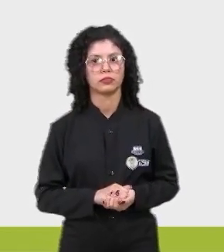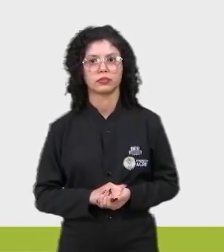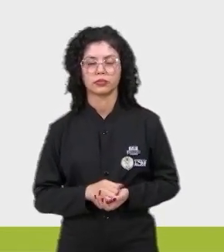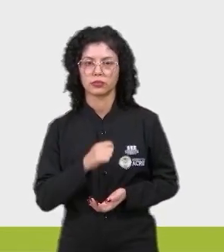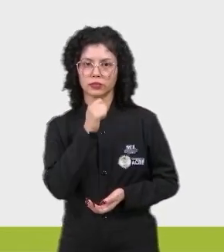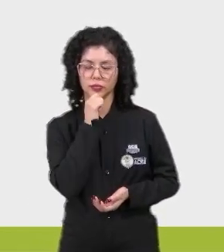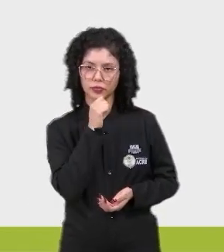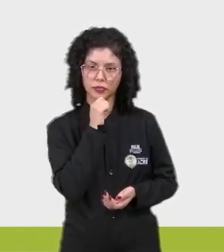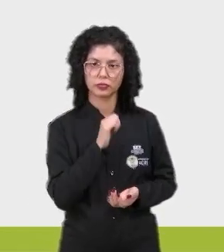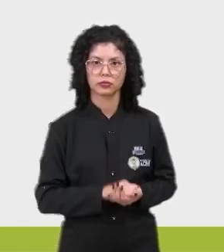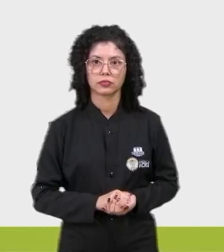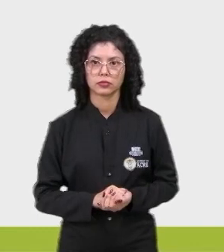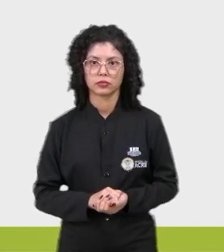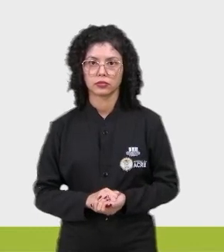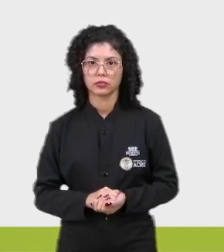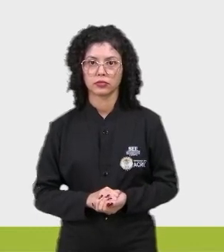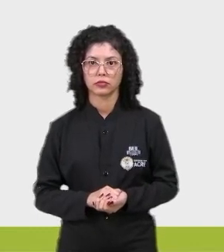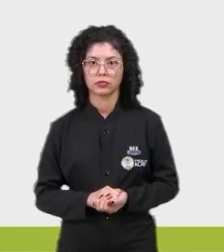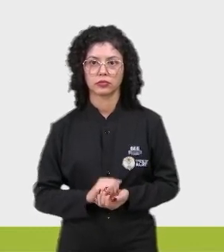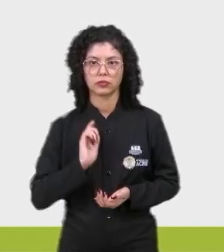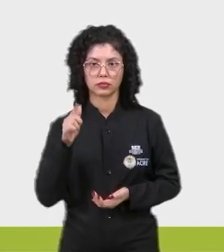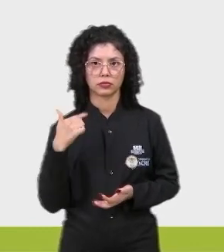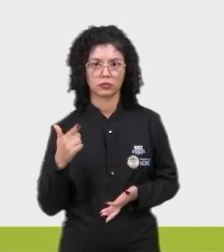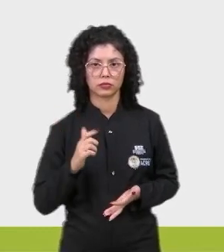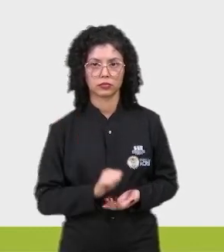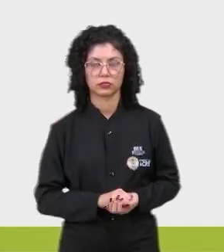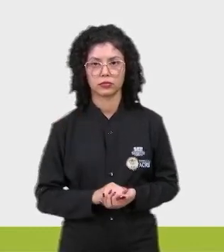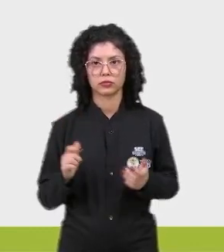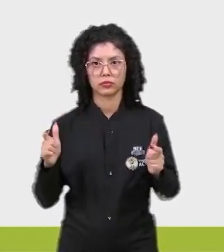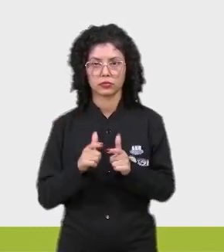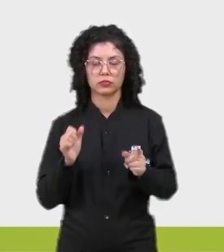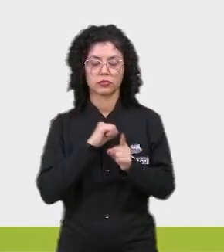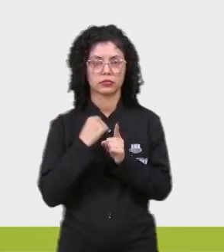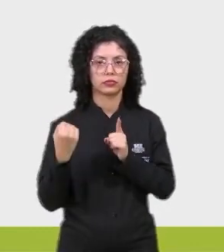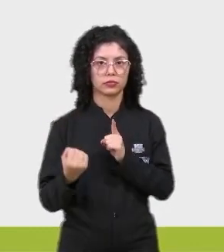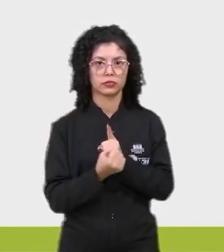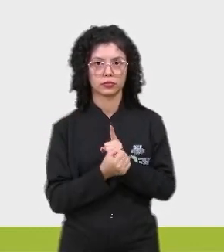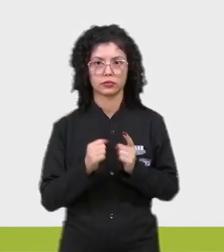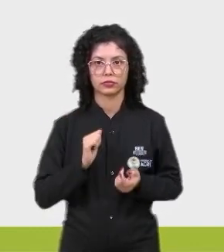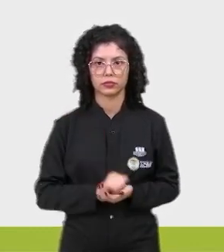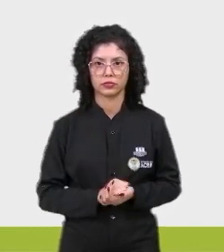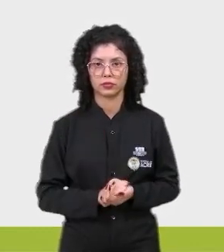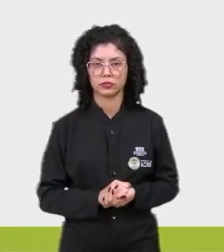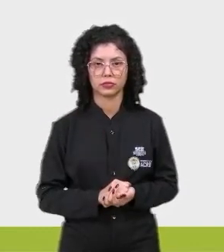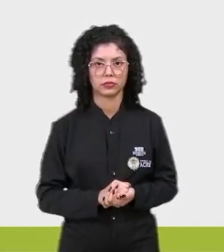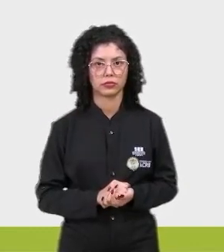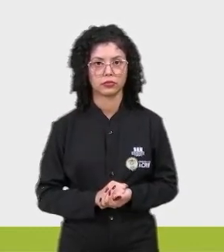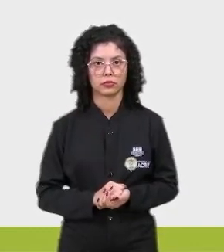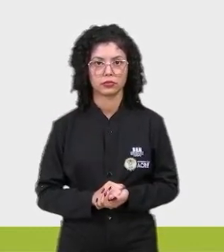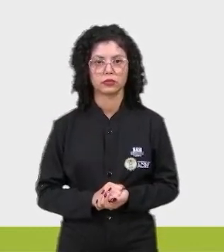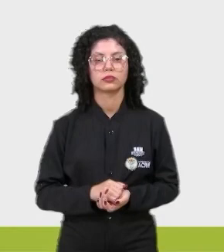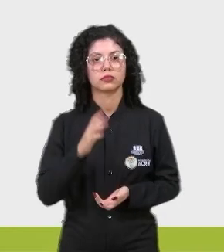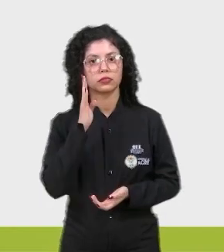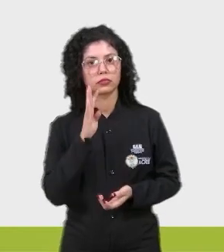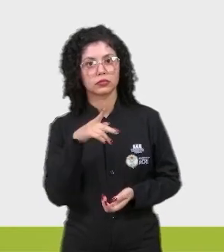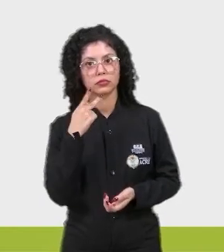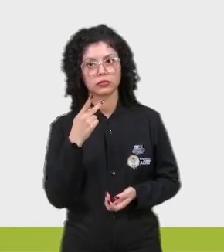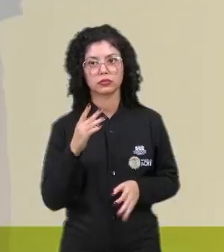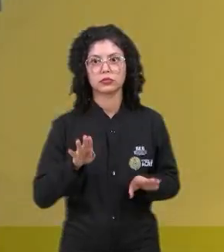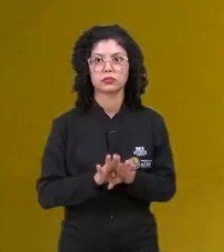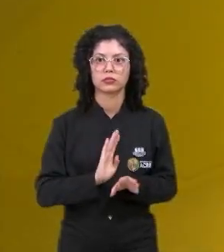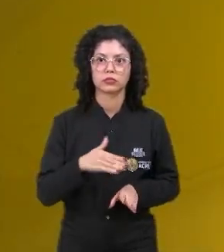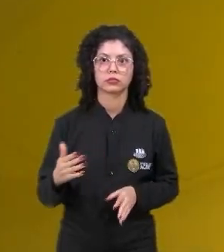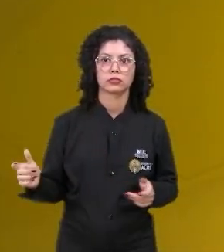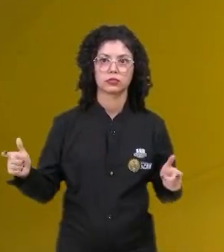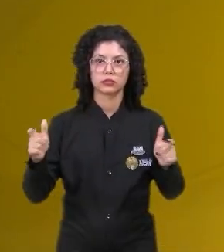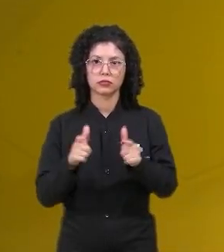essas citações. Vamos às próximas. Minorias sociais. É interessante falar que quando